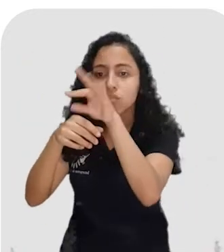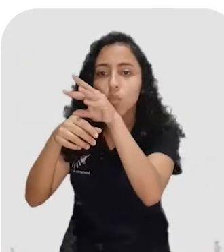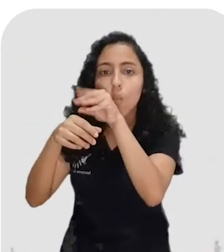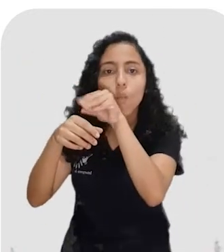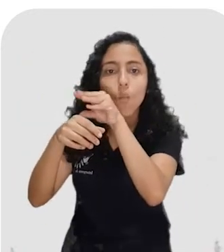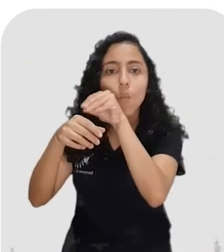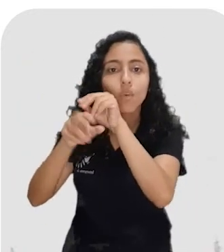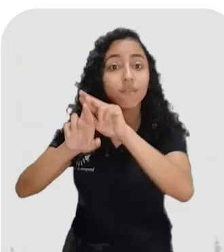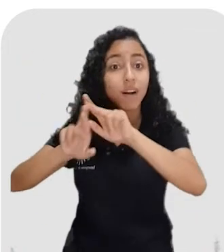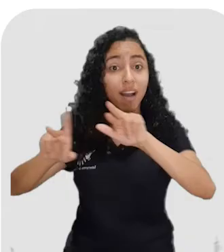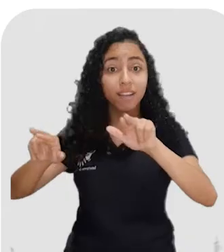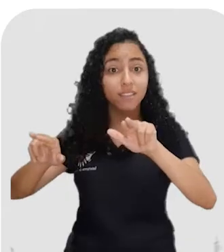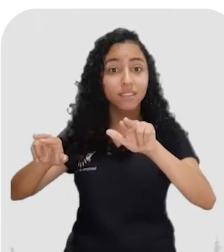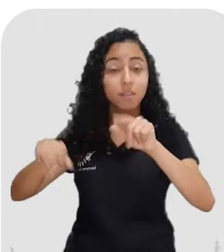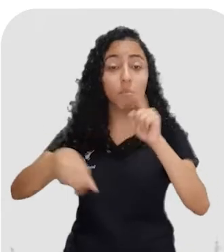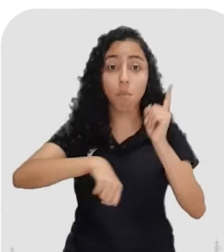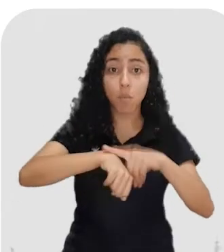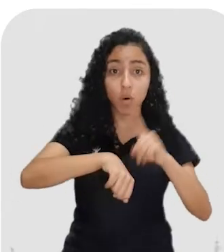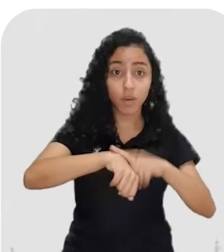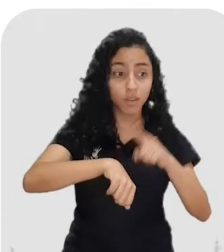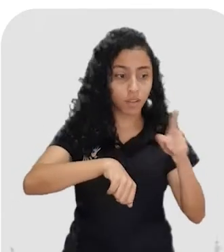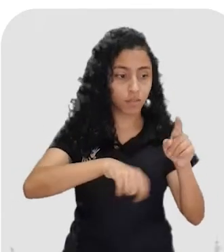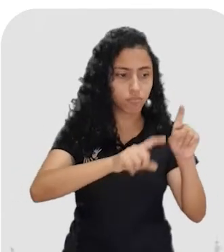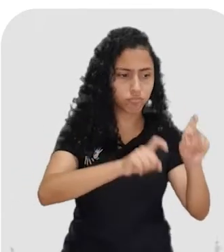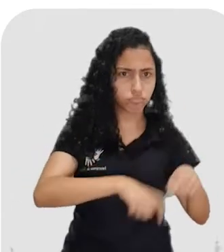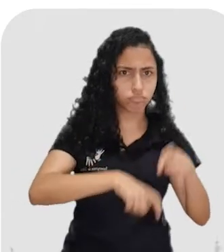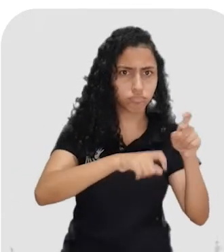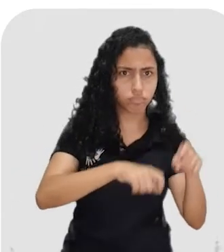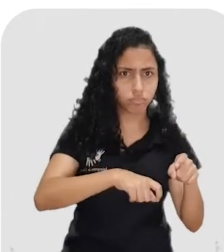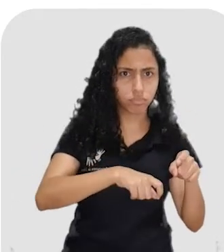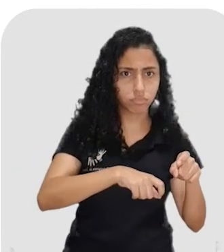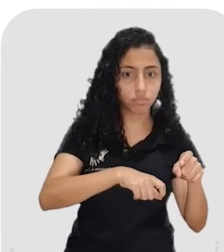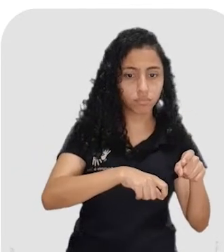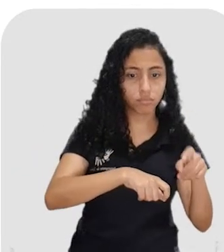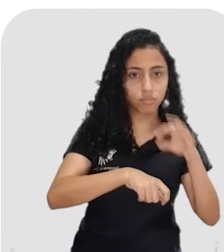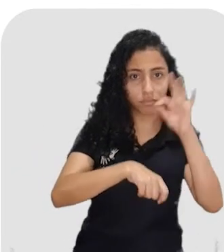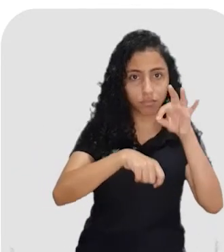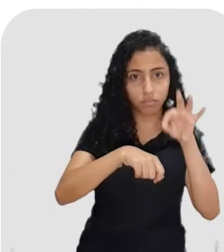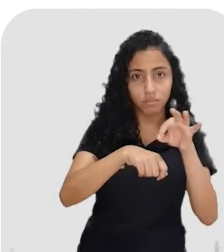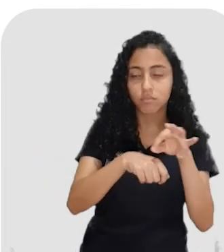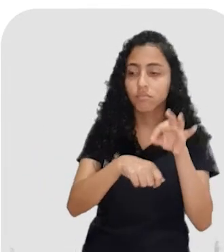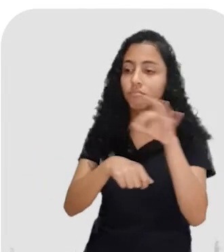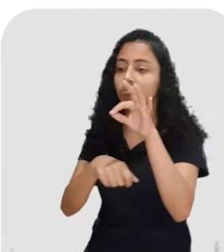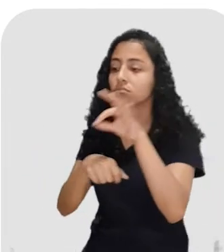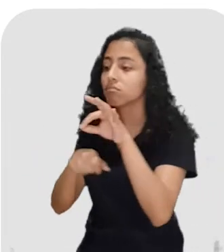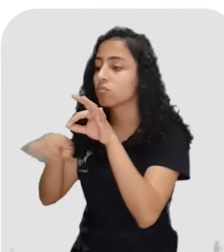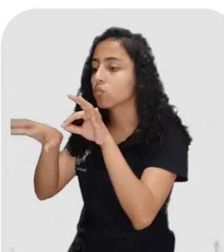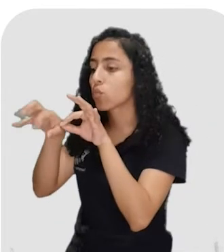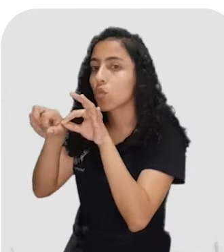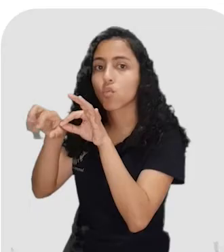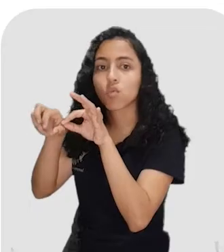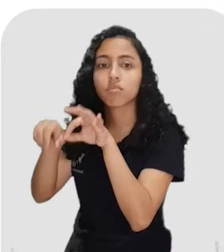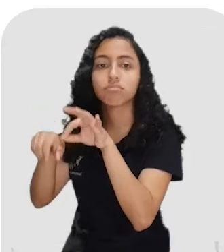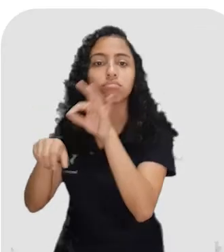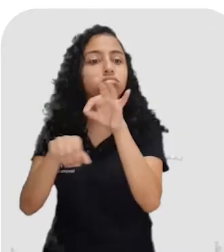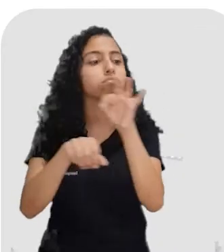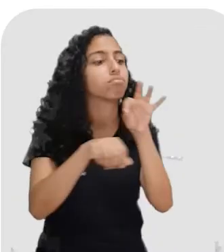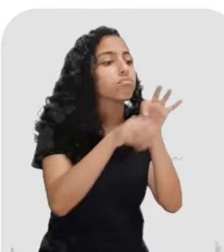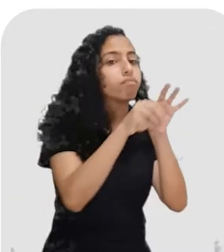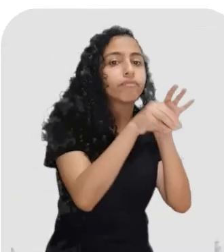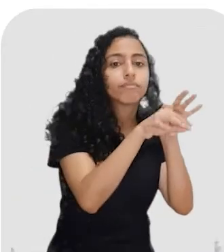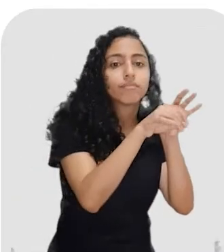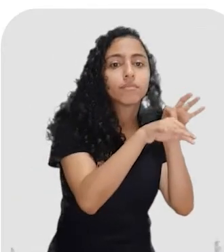muitos insetos. Então, durante a época de floração da cultura agrícola, eles vão, então, até essas áreas, vão polinizar,